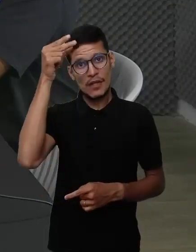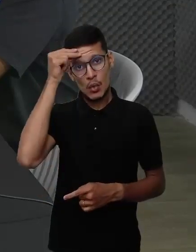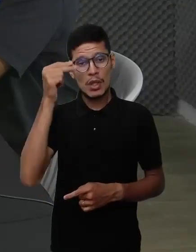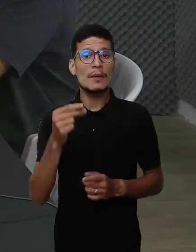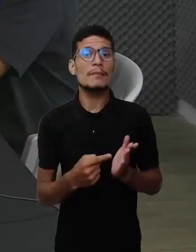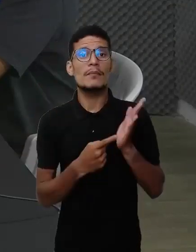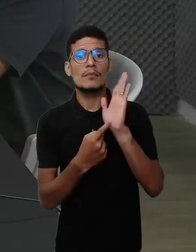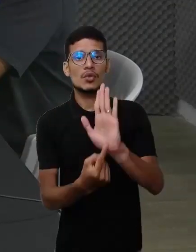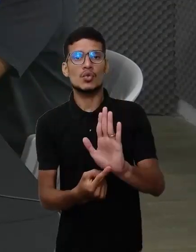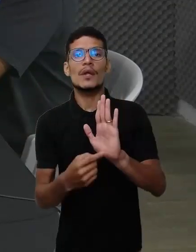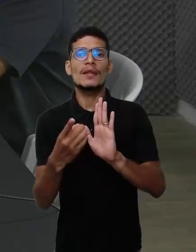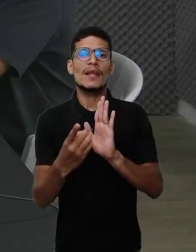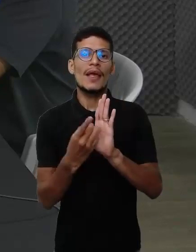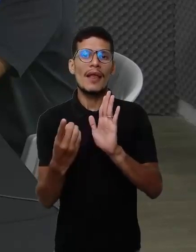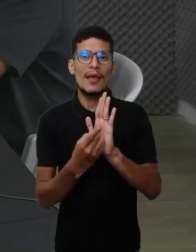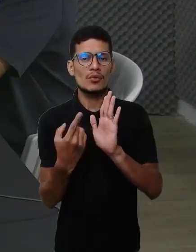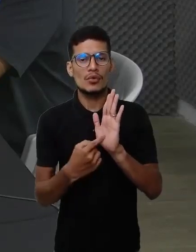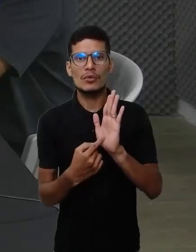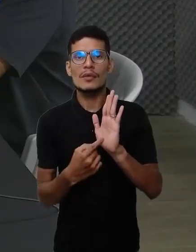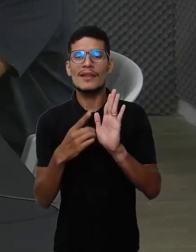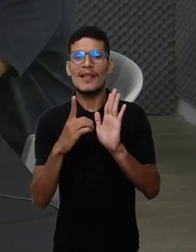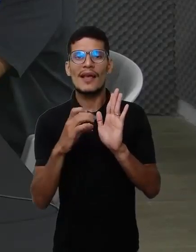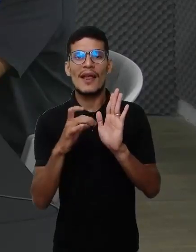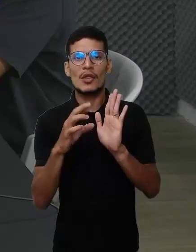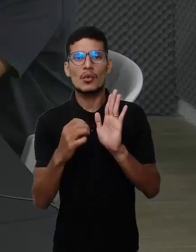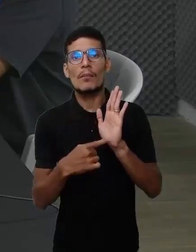publicou um decreto iniciando uma seleção